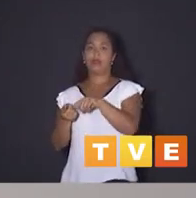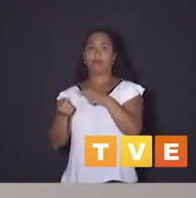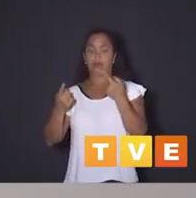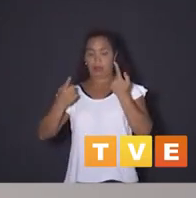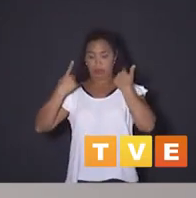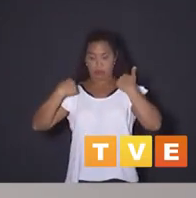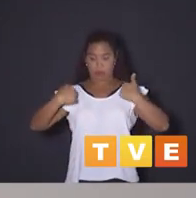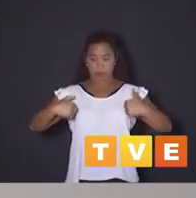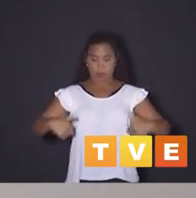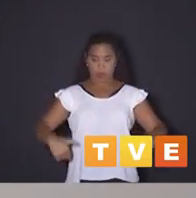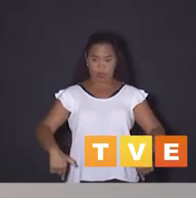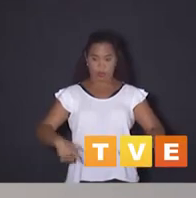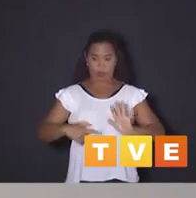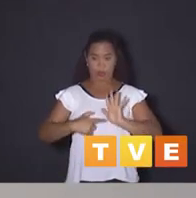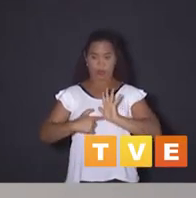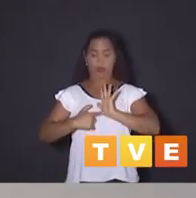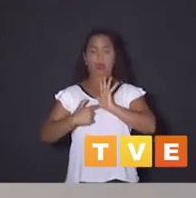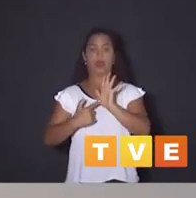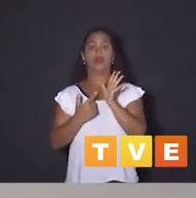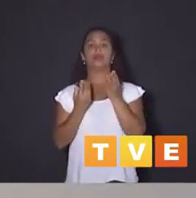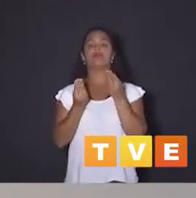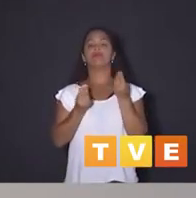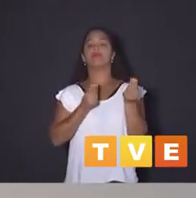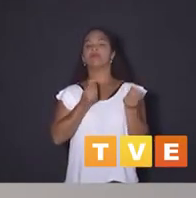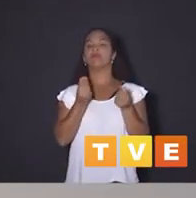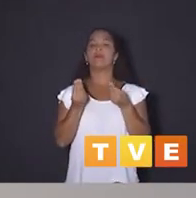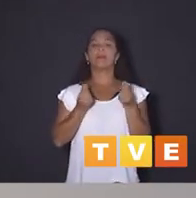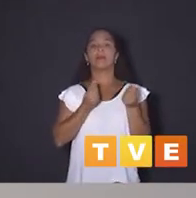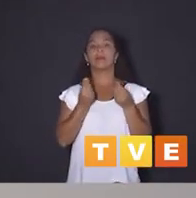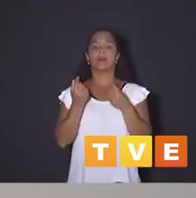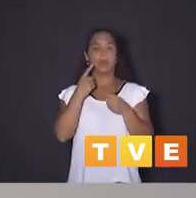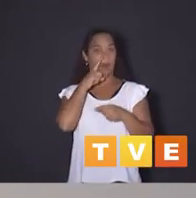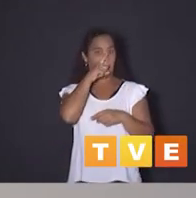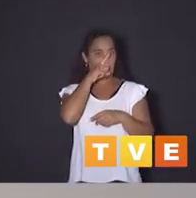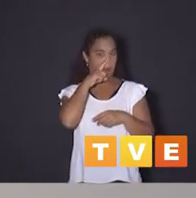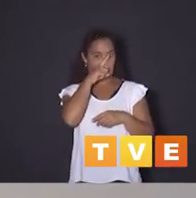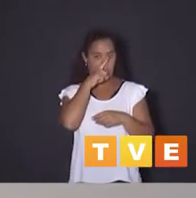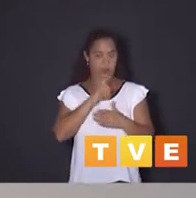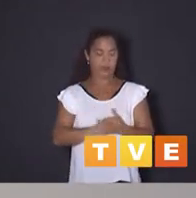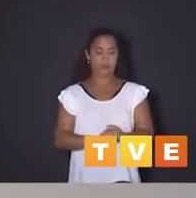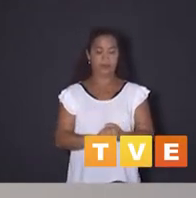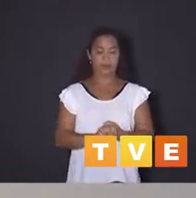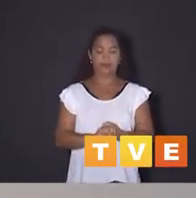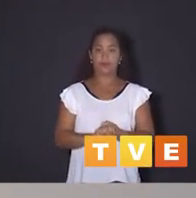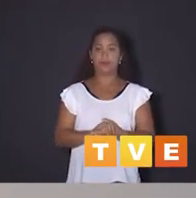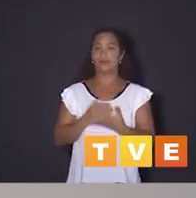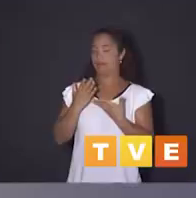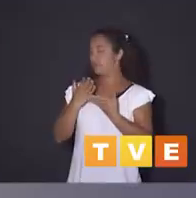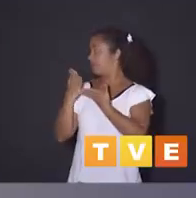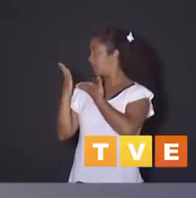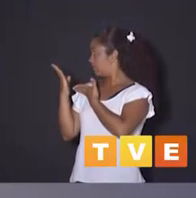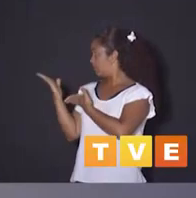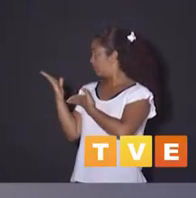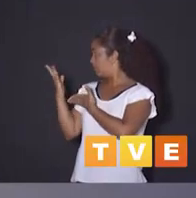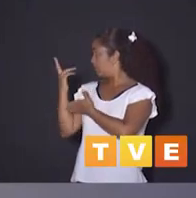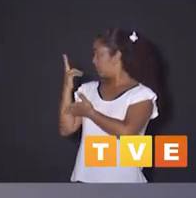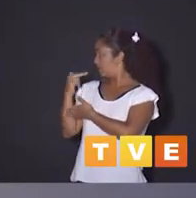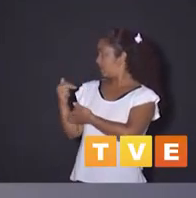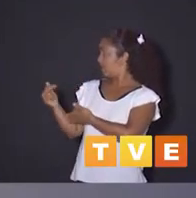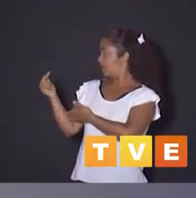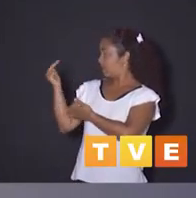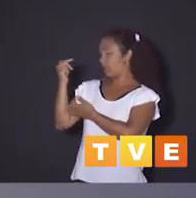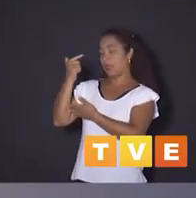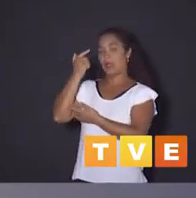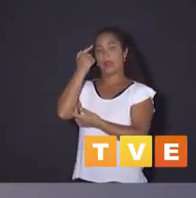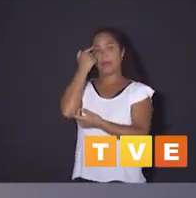corpo que que nível de vulnerabilidade nos coloca ou não então essa imagem é bem importante pra gente pensar